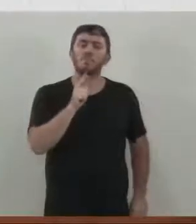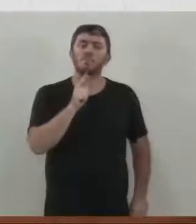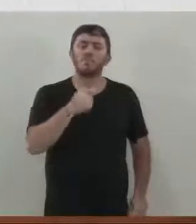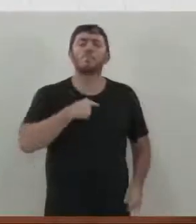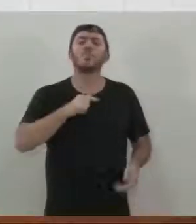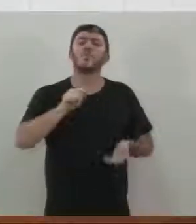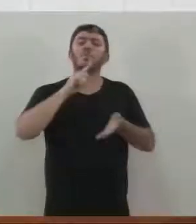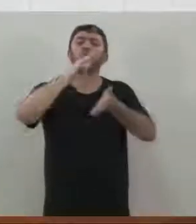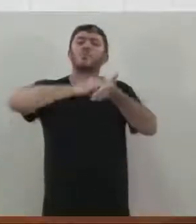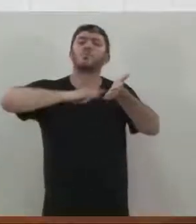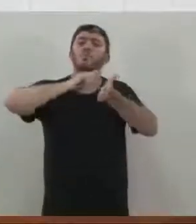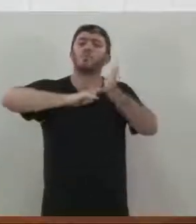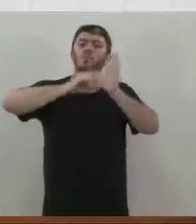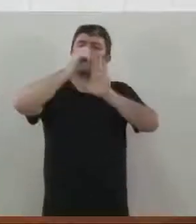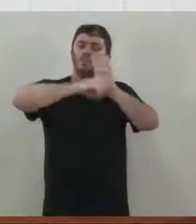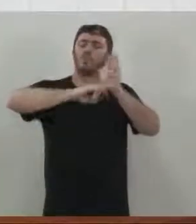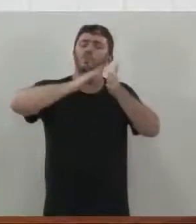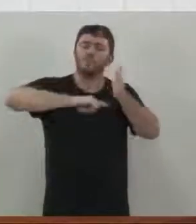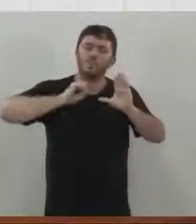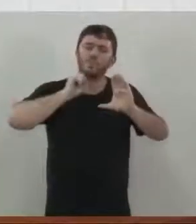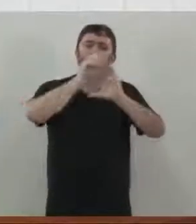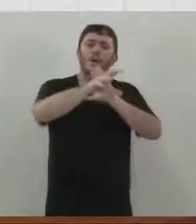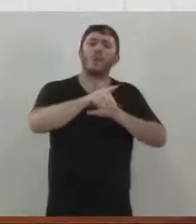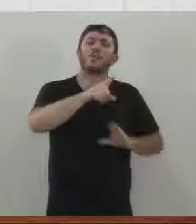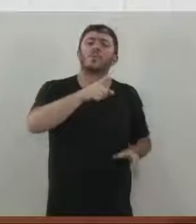atendidos aí pela Sanebave,